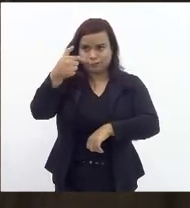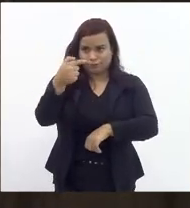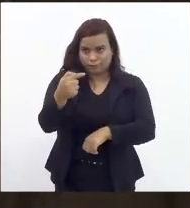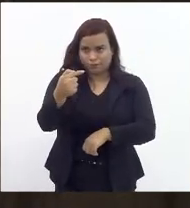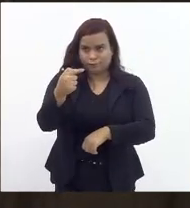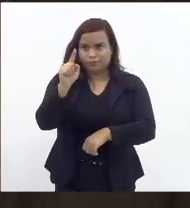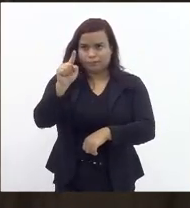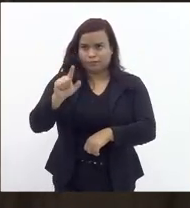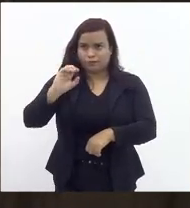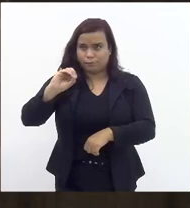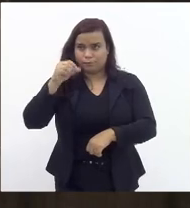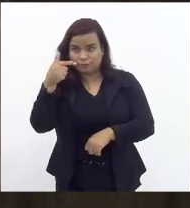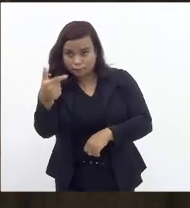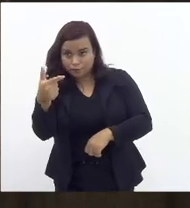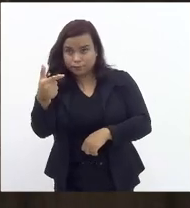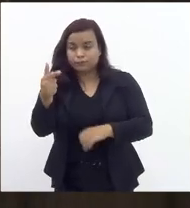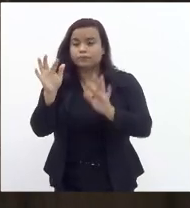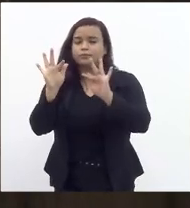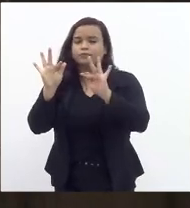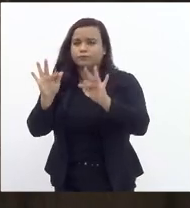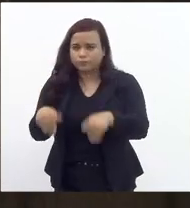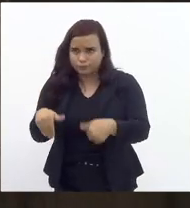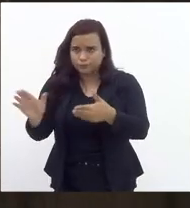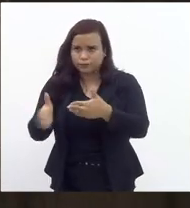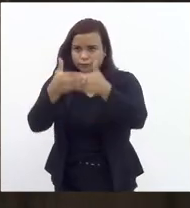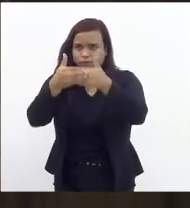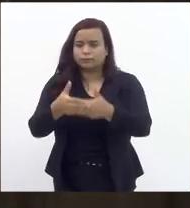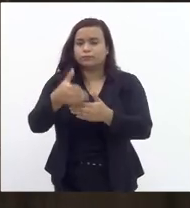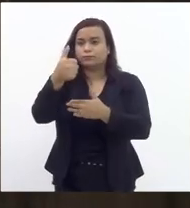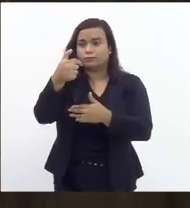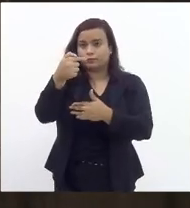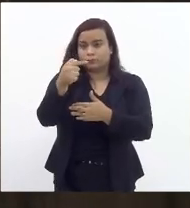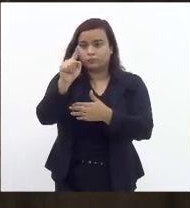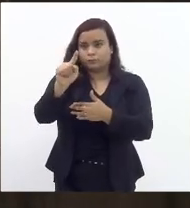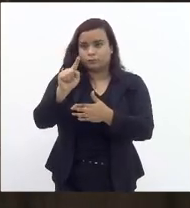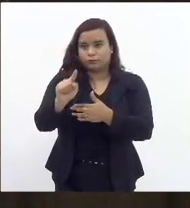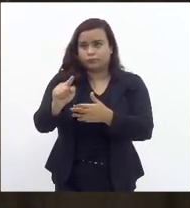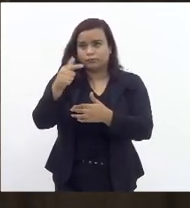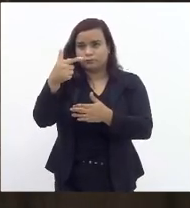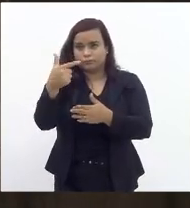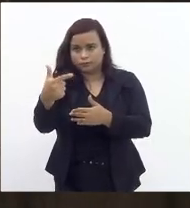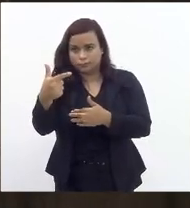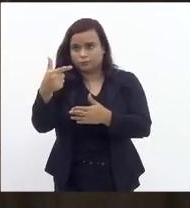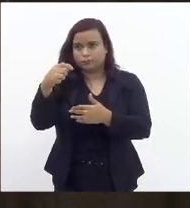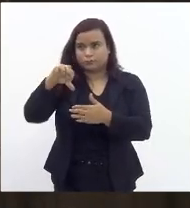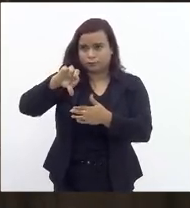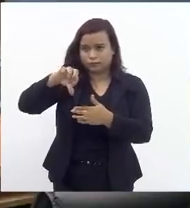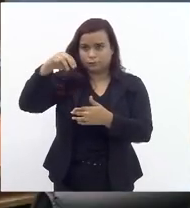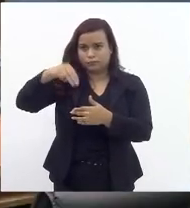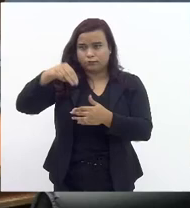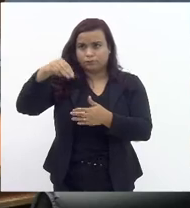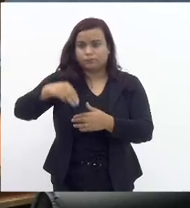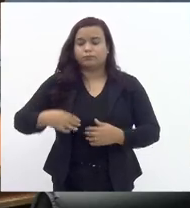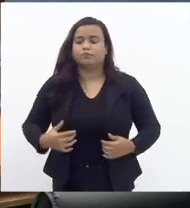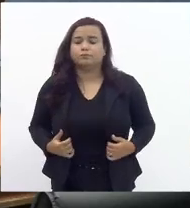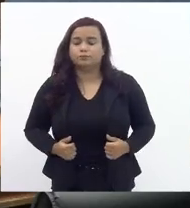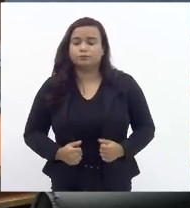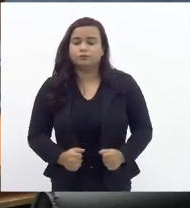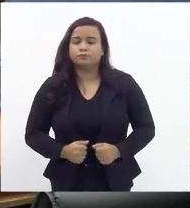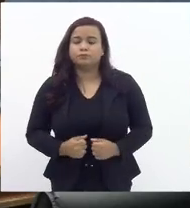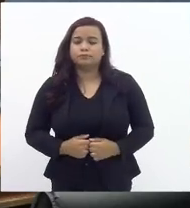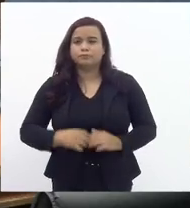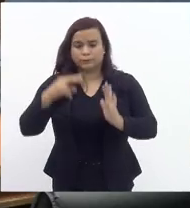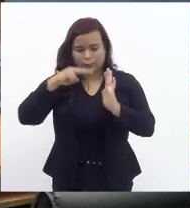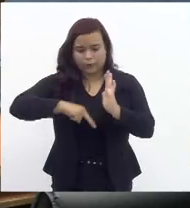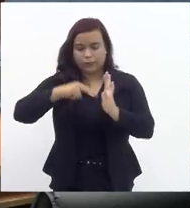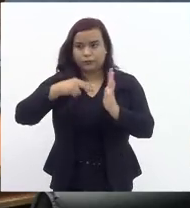e 2 minutos, encerrou-se às 17 horas e 29 minutos. Lida